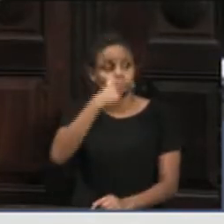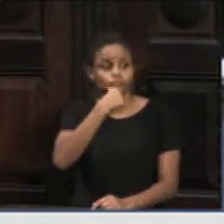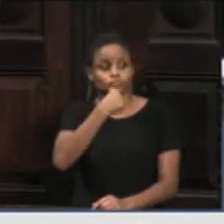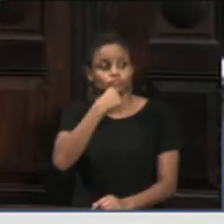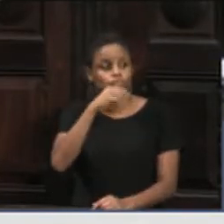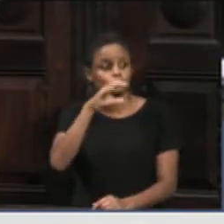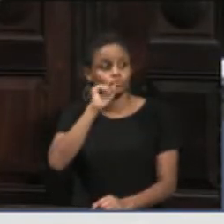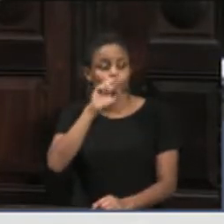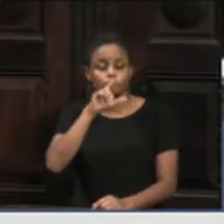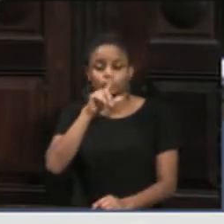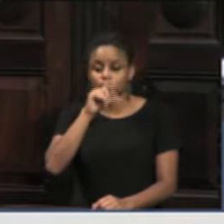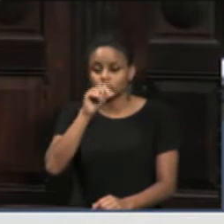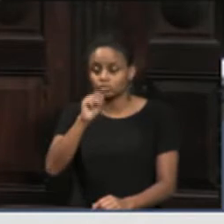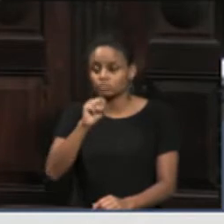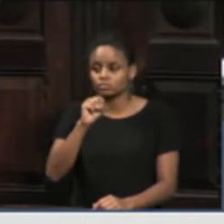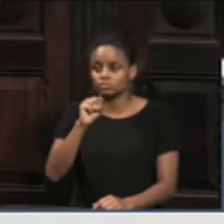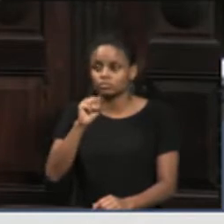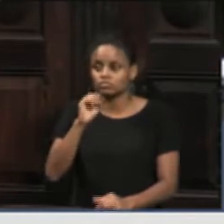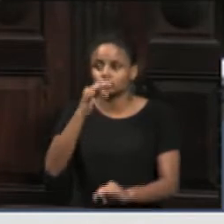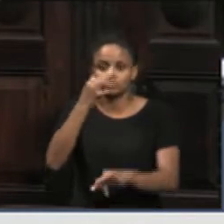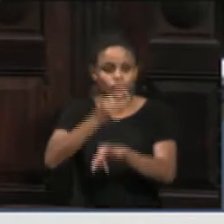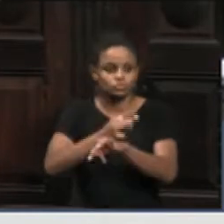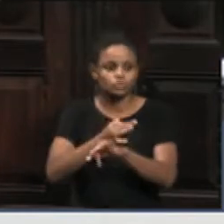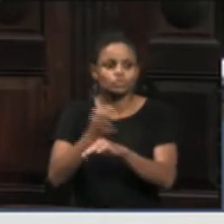Deputada Daniele Guerreiro.